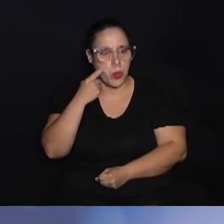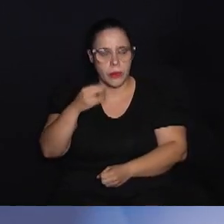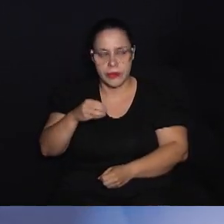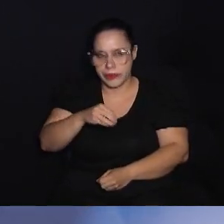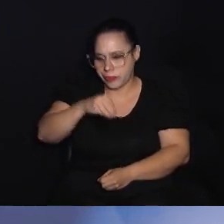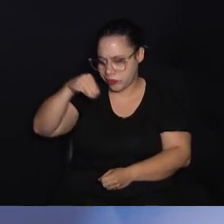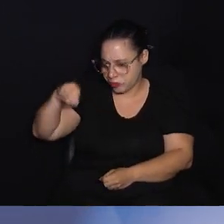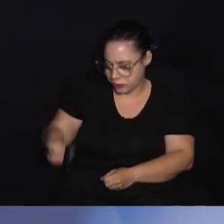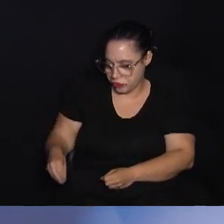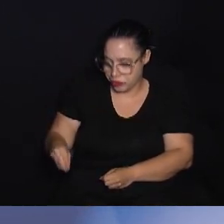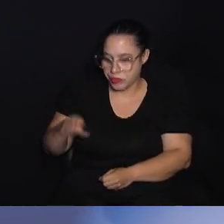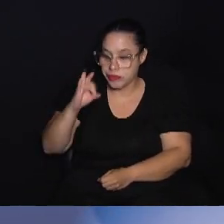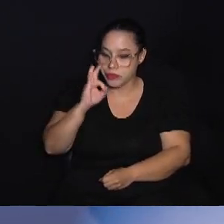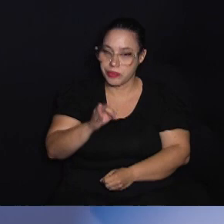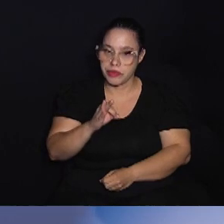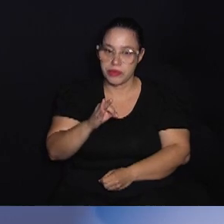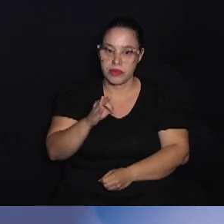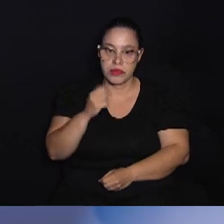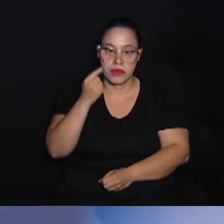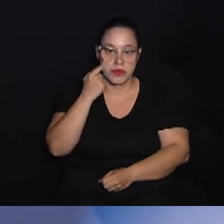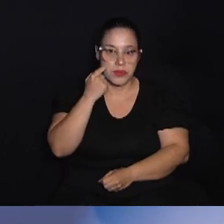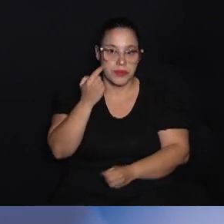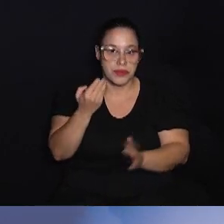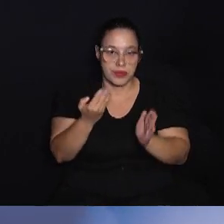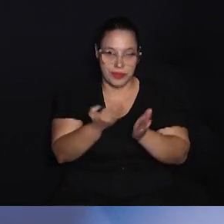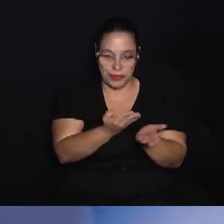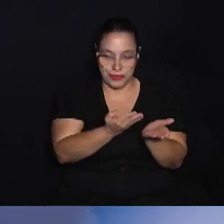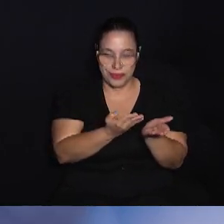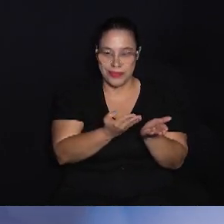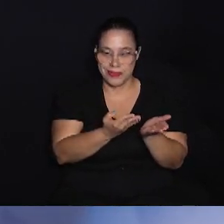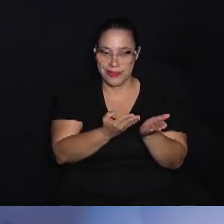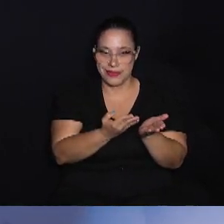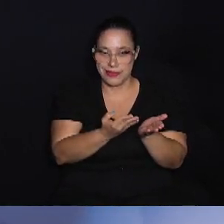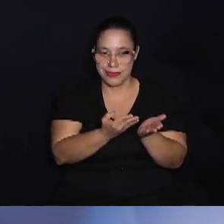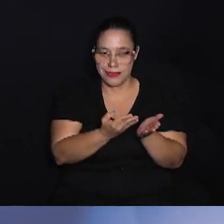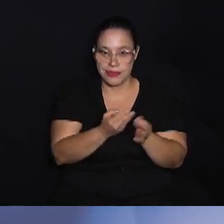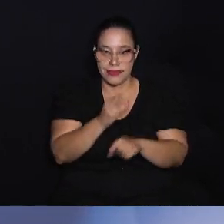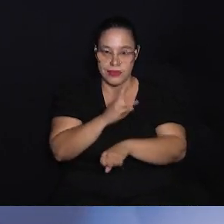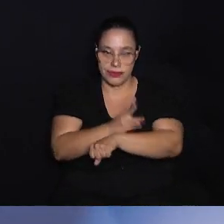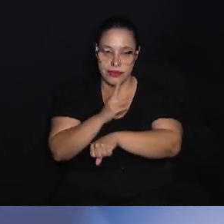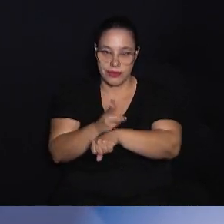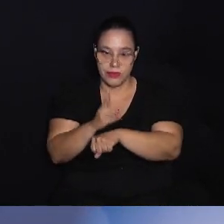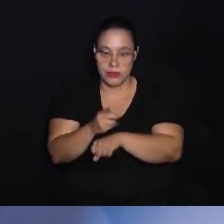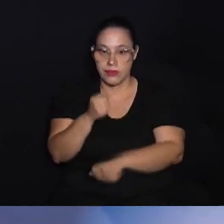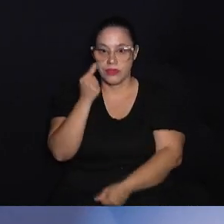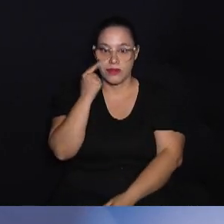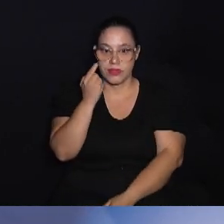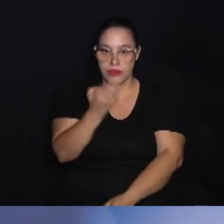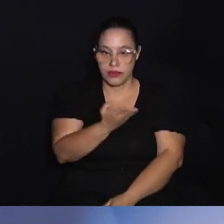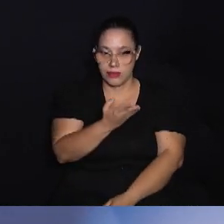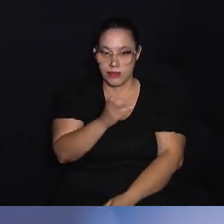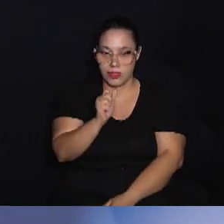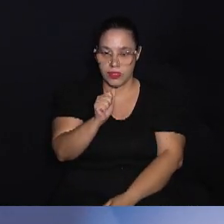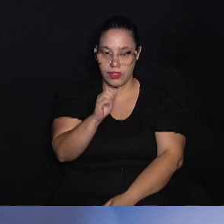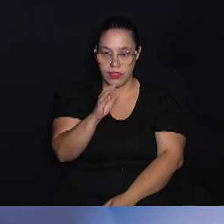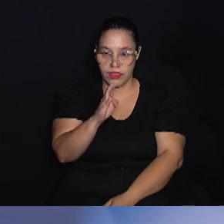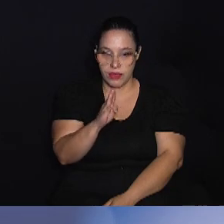consumidor consiga descartar de forma ambientalmente adequada, é só ele entrar no nosso site